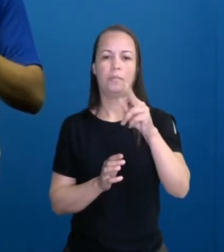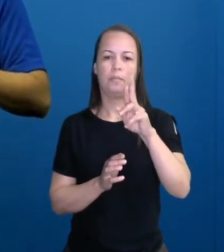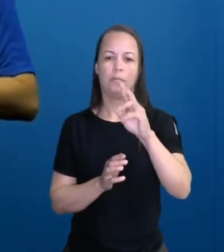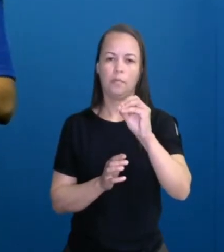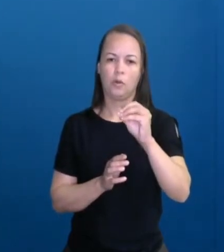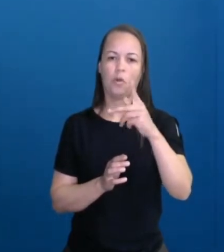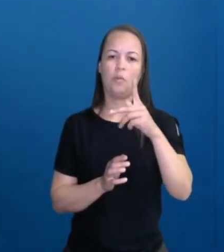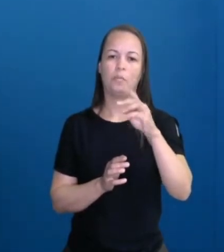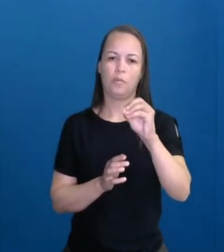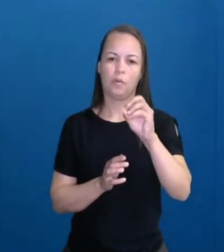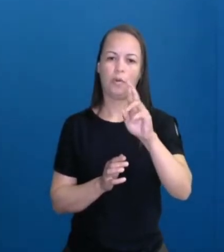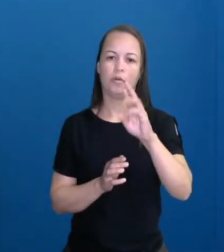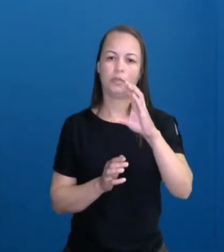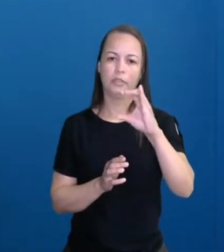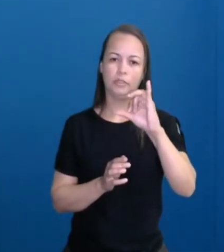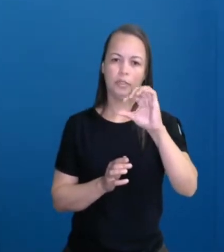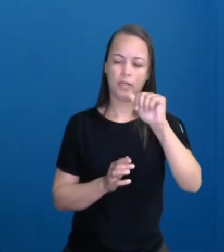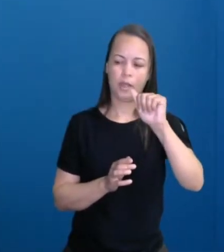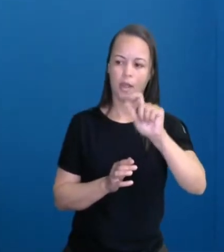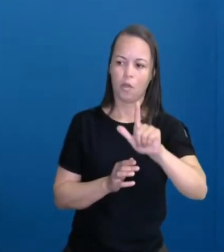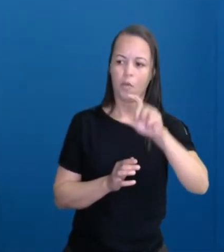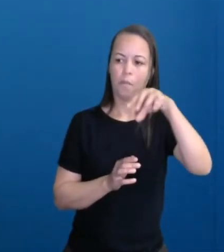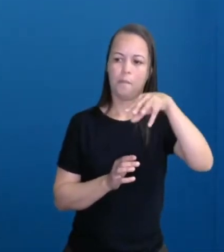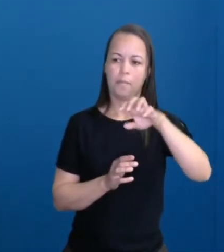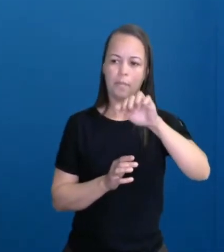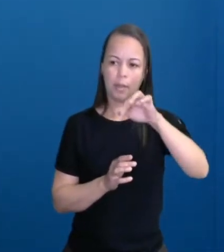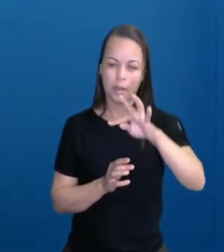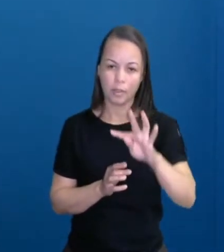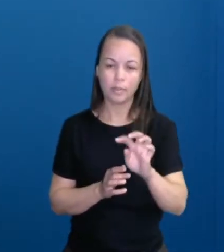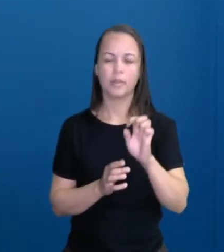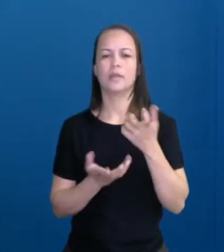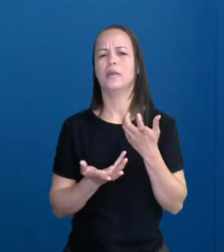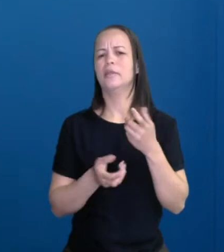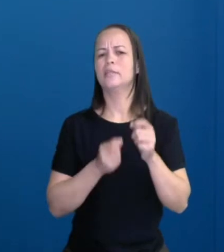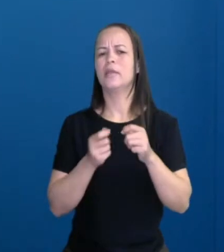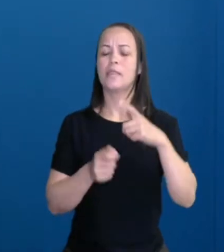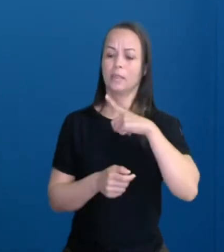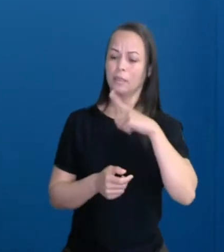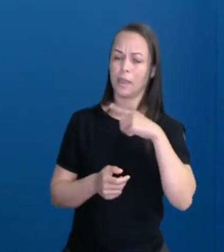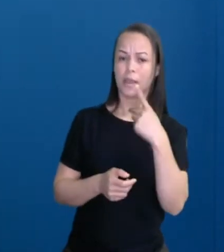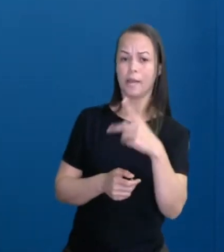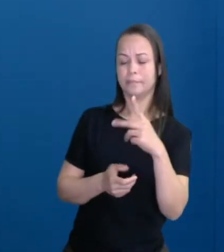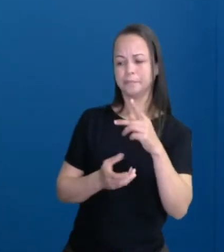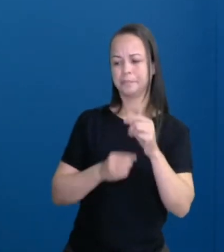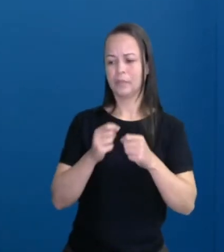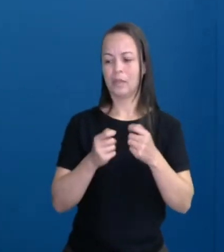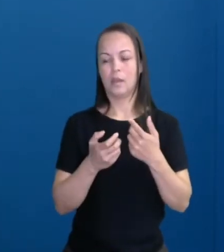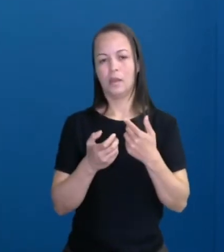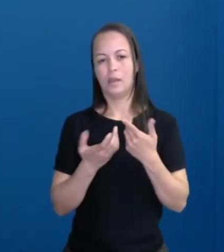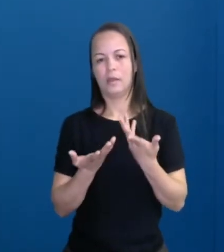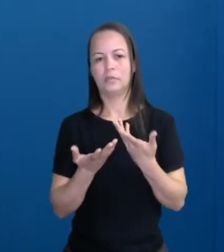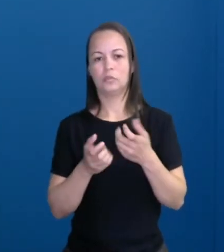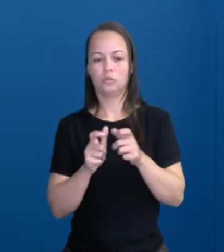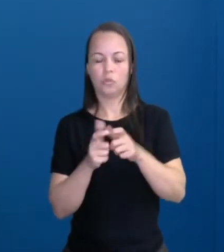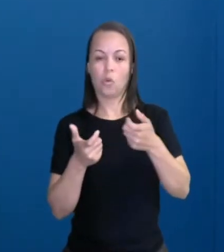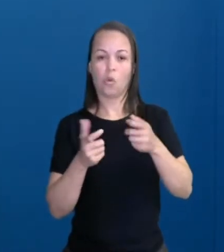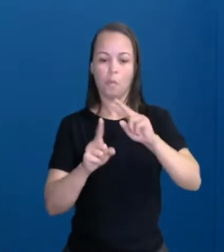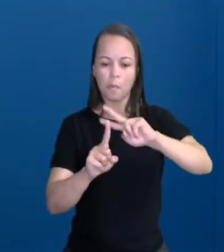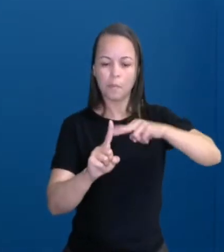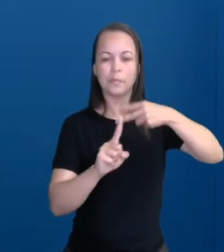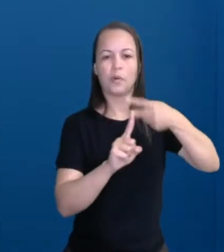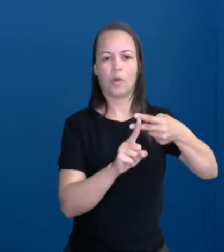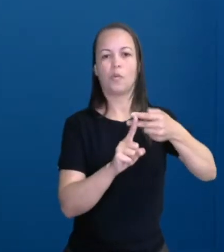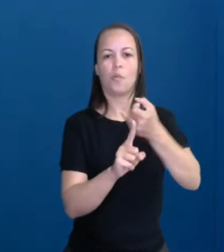proporcionalmente, quase que não sai agora, né? Enfim, ó, manteve essa proporção, né? Olha só, dobrou a quantidade de cópias aqui,